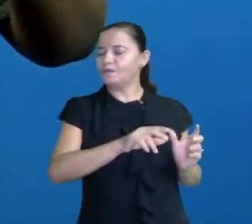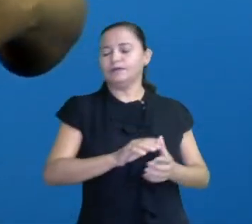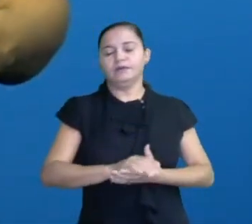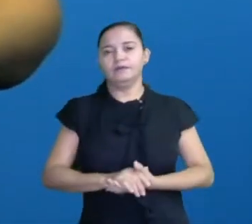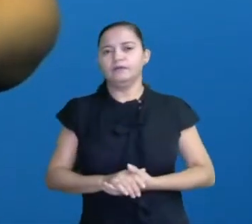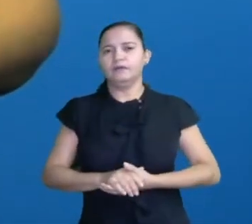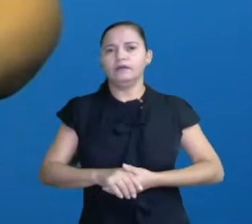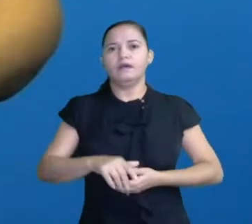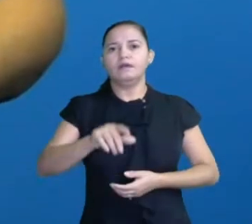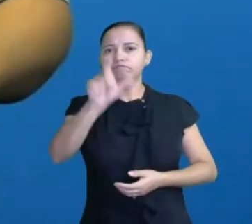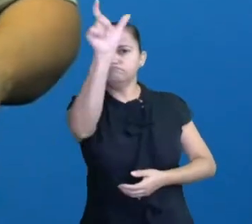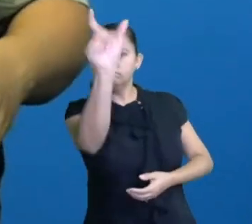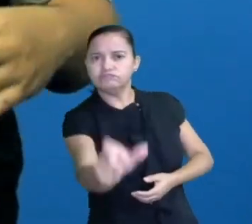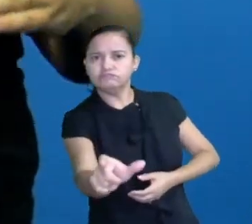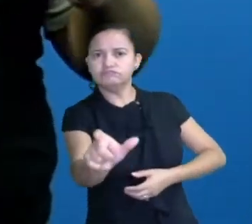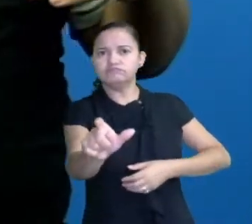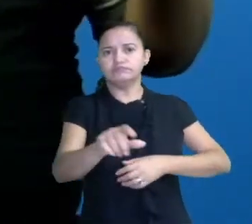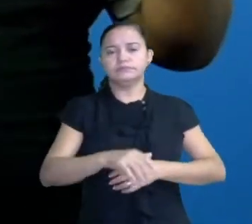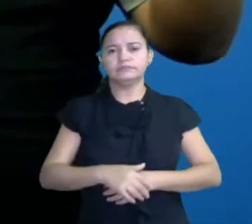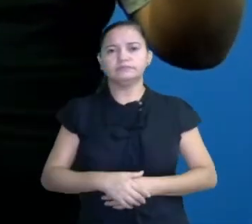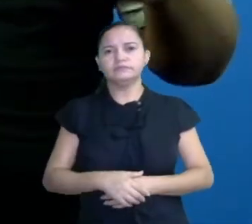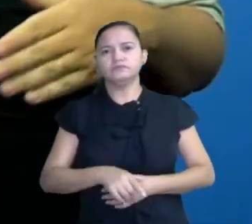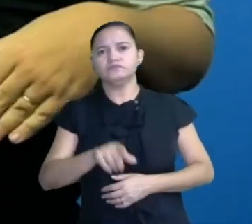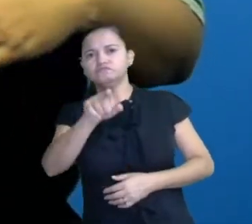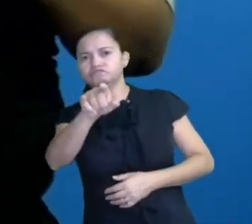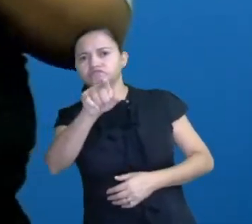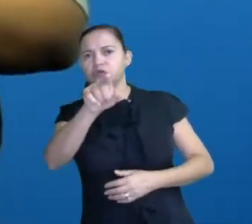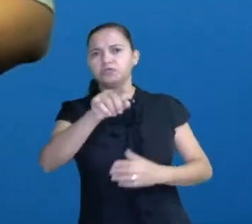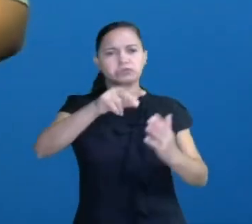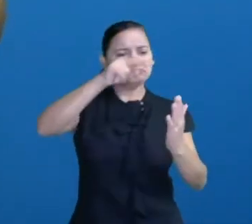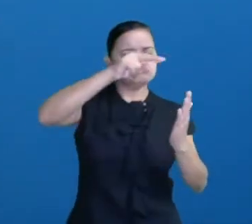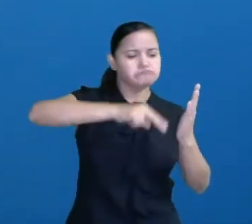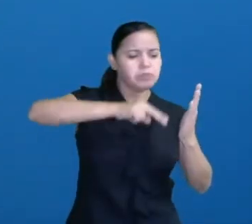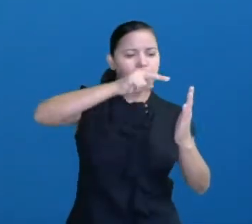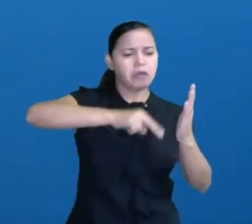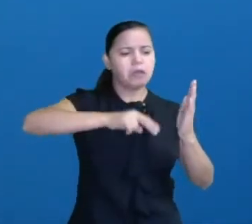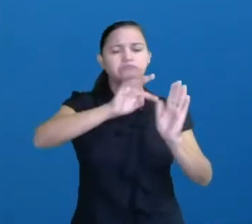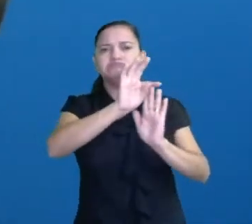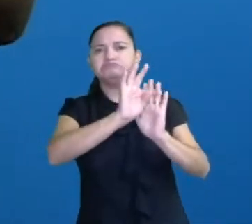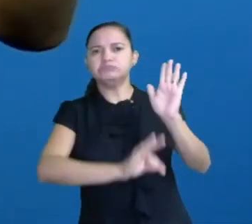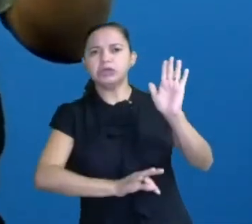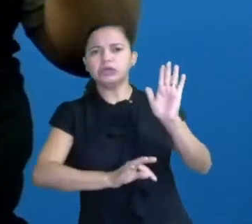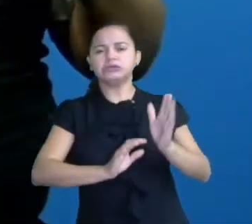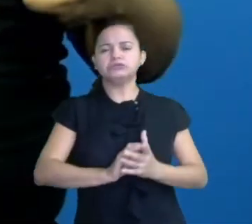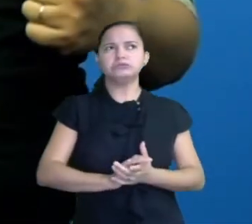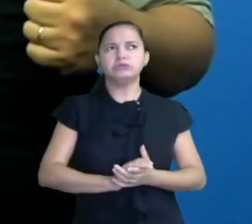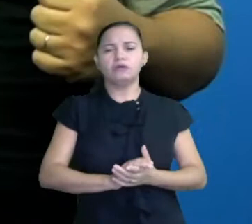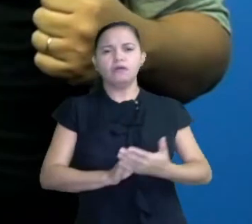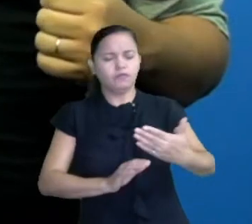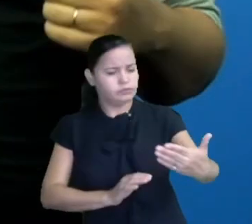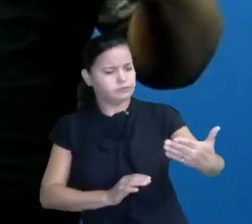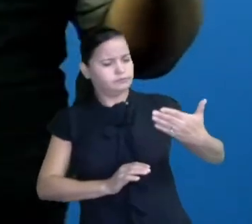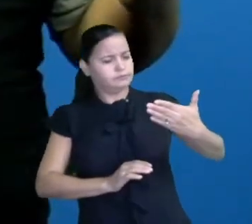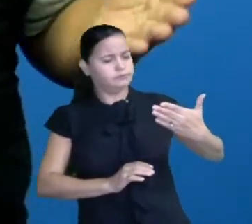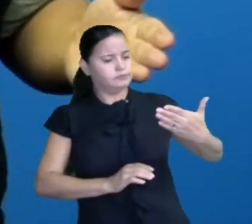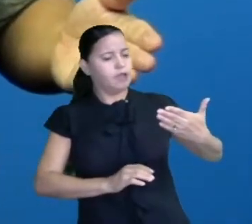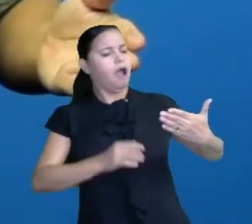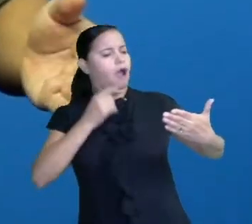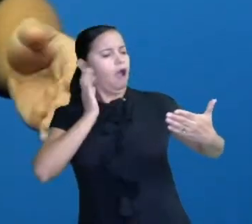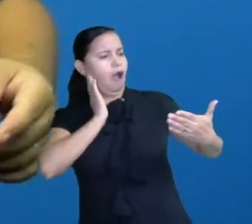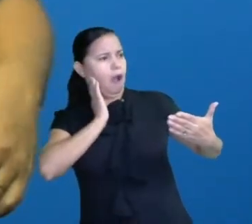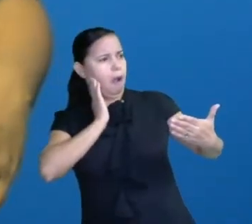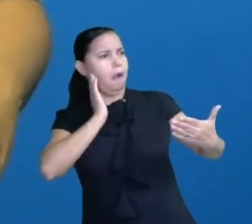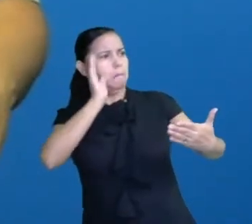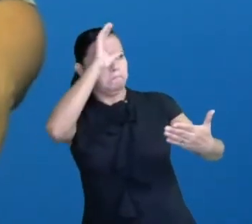recebe a informação. Ou seja, se você está lendo um banner, está lendo um texto, você está recebendo aquela informação do